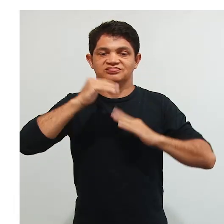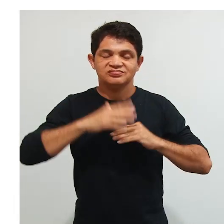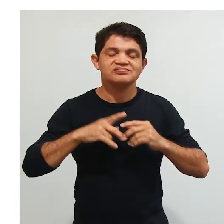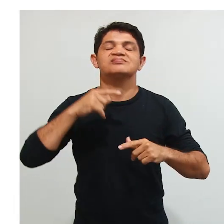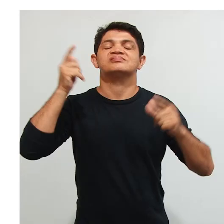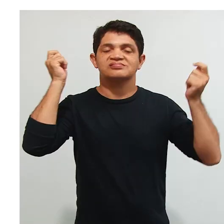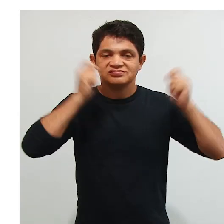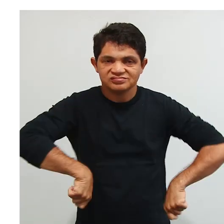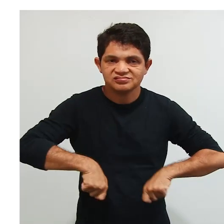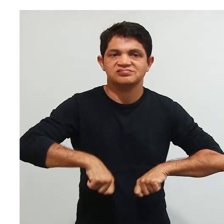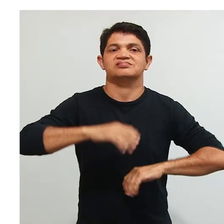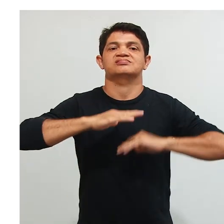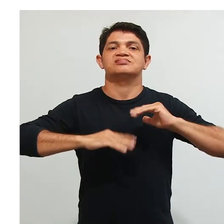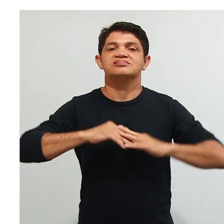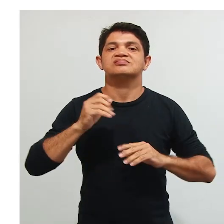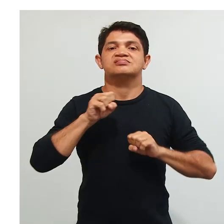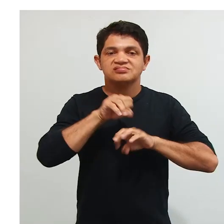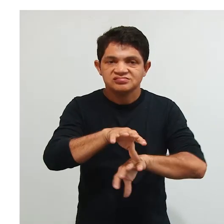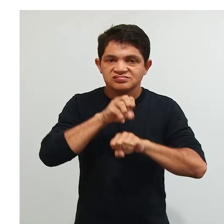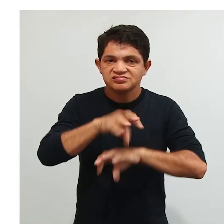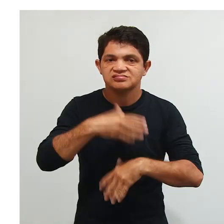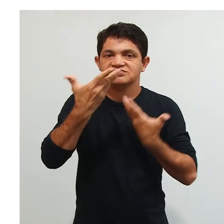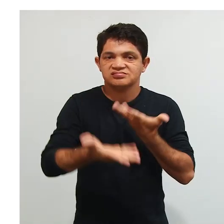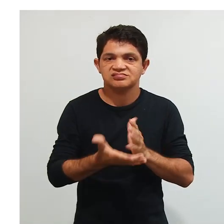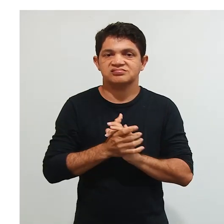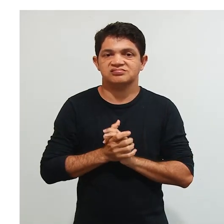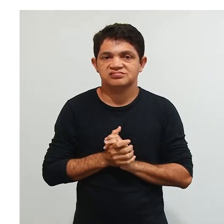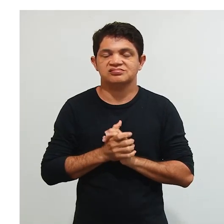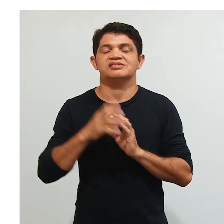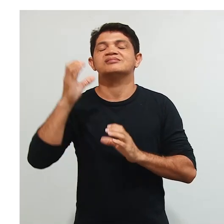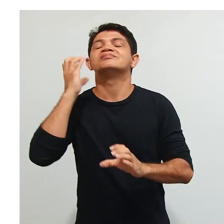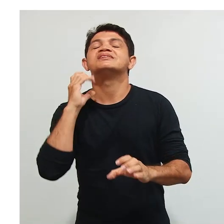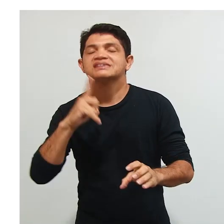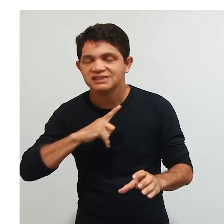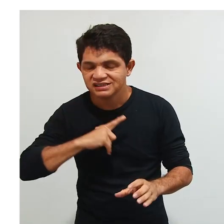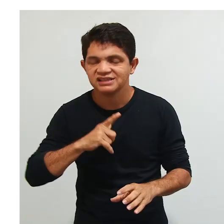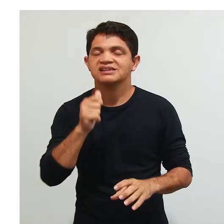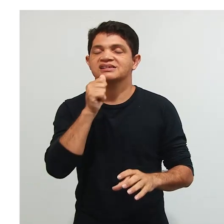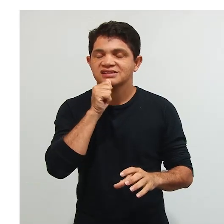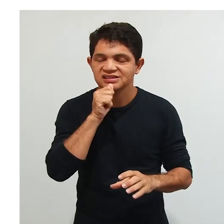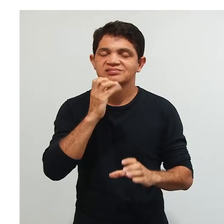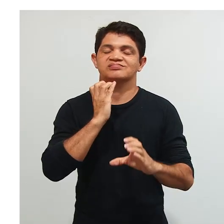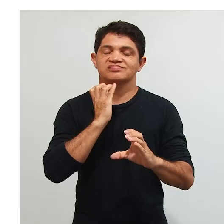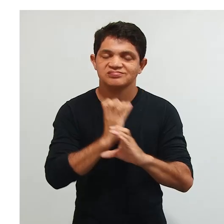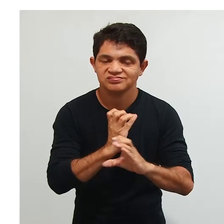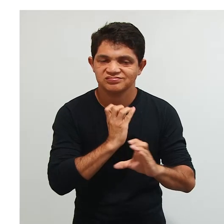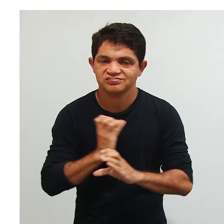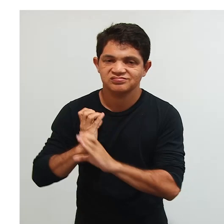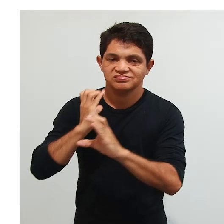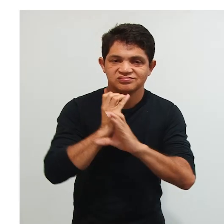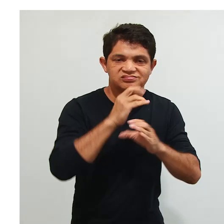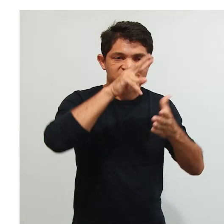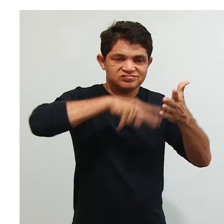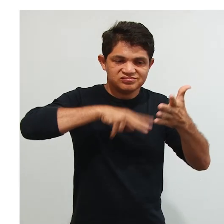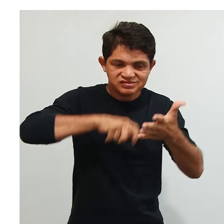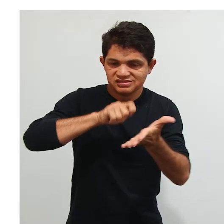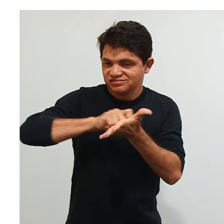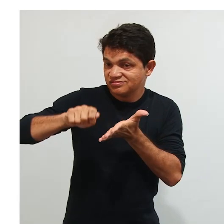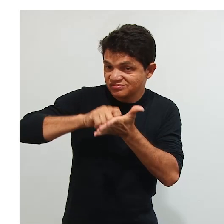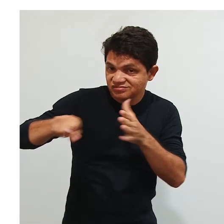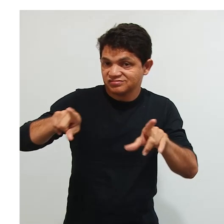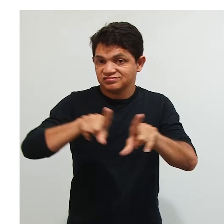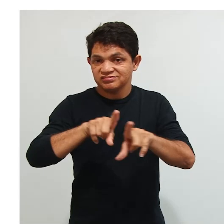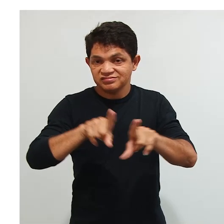mesmo em condições ideais de ensino, vivenciam dificuldades específicas para aprender a ler,